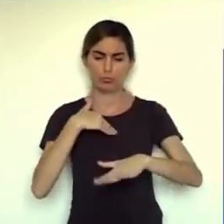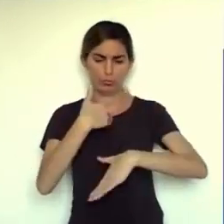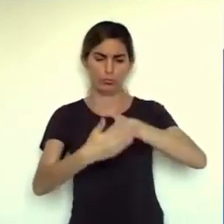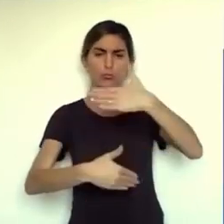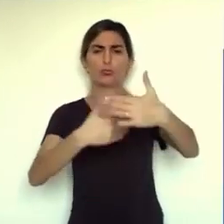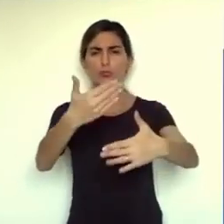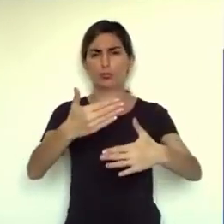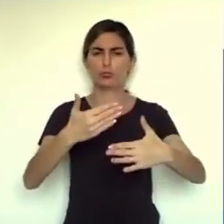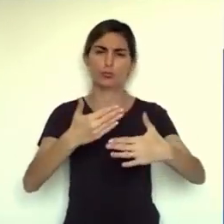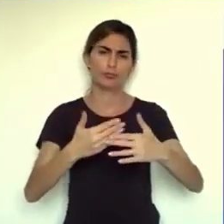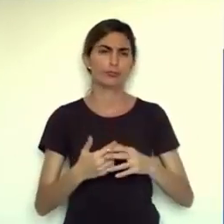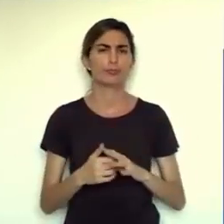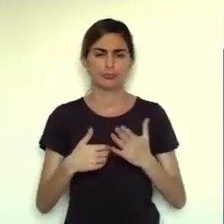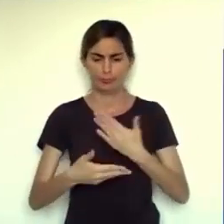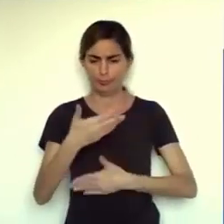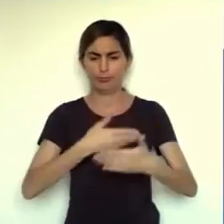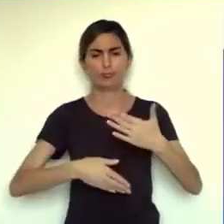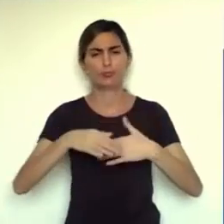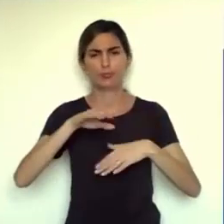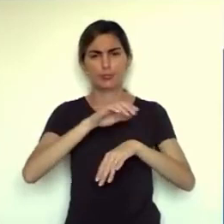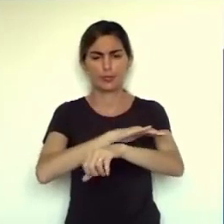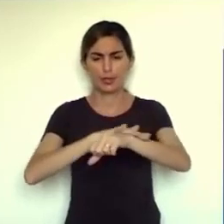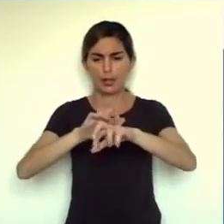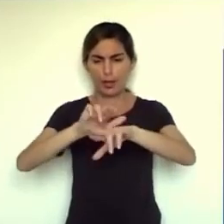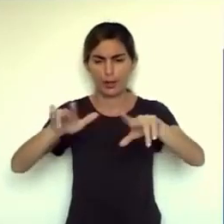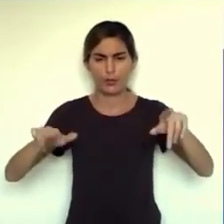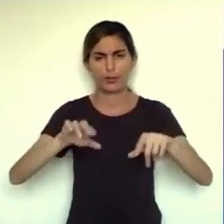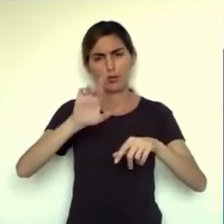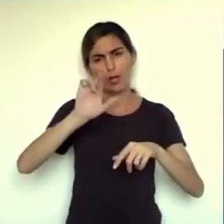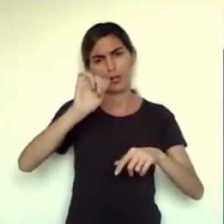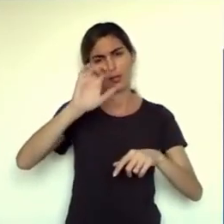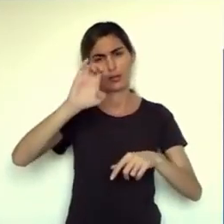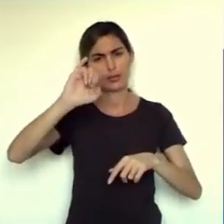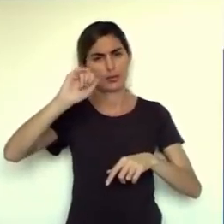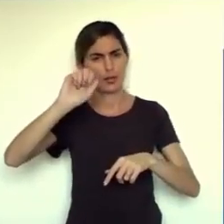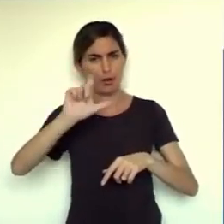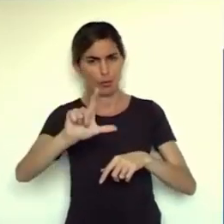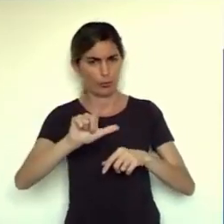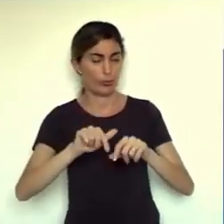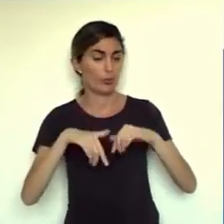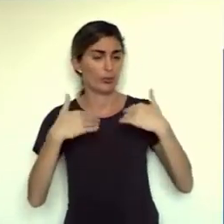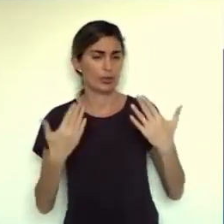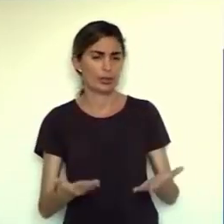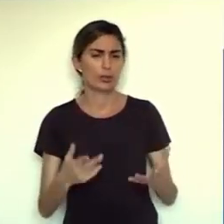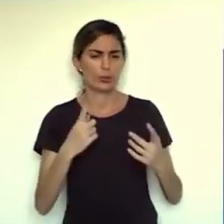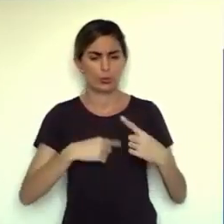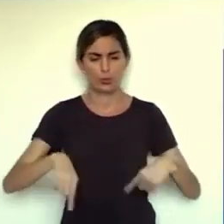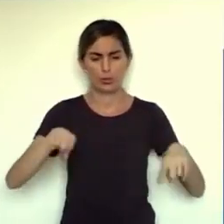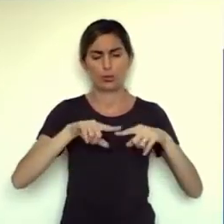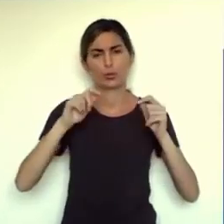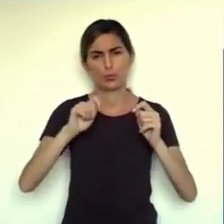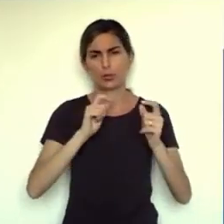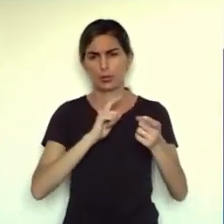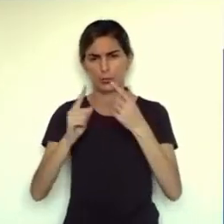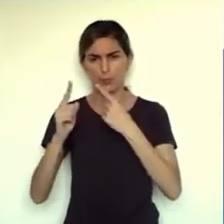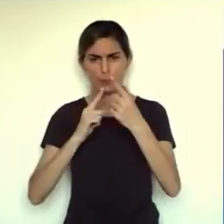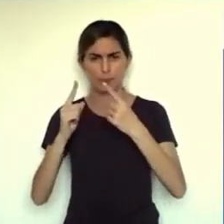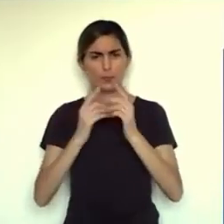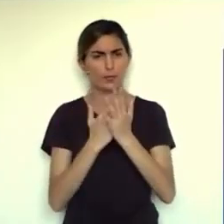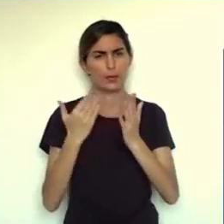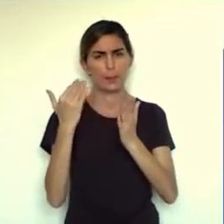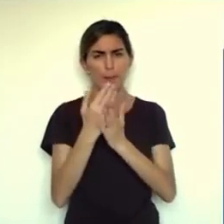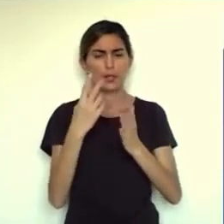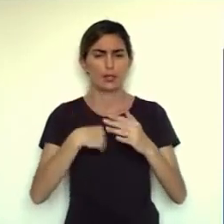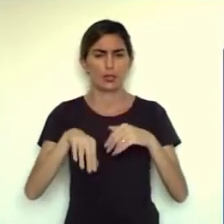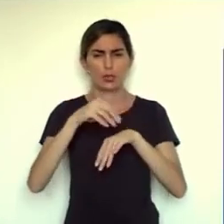para esse processo envolvendo relações étnico-raciais. Então, para que a gente possa dialogar